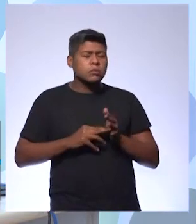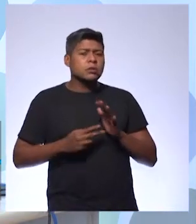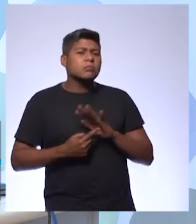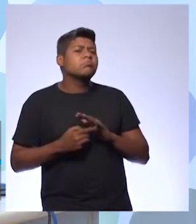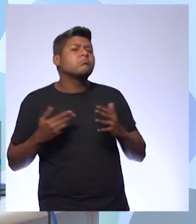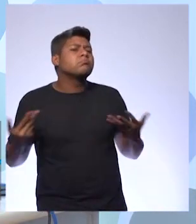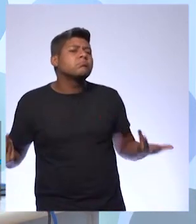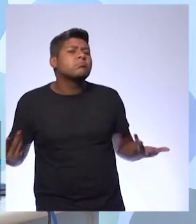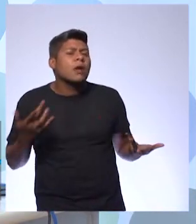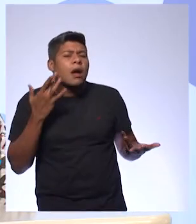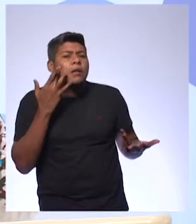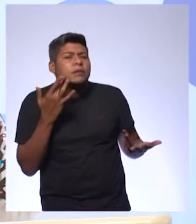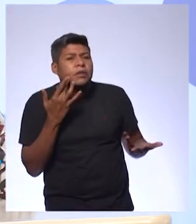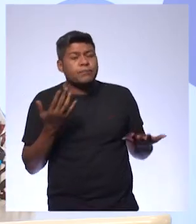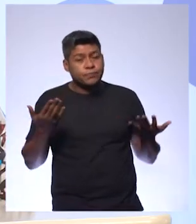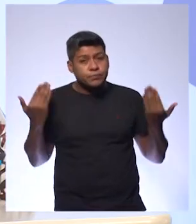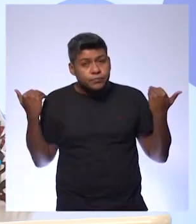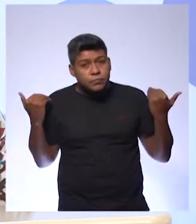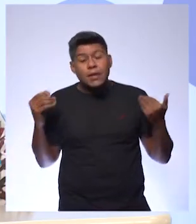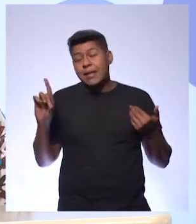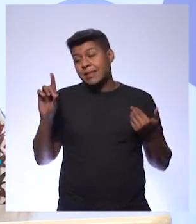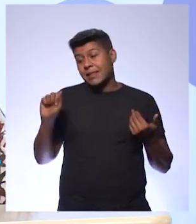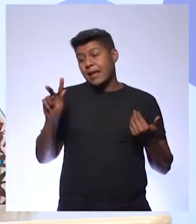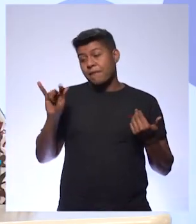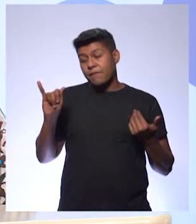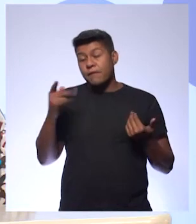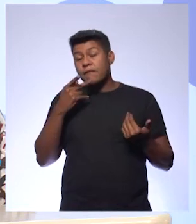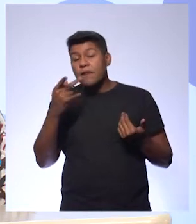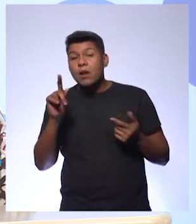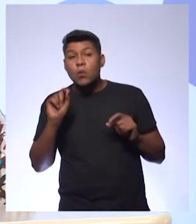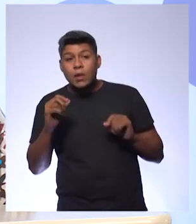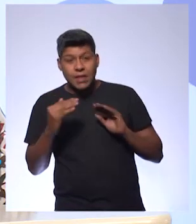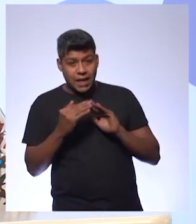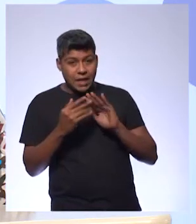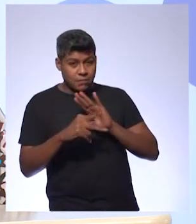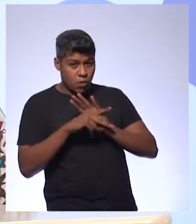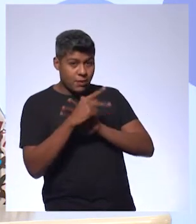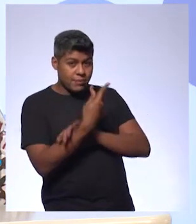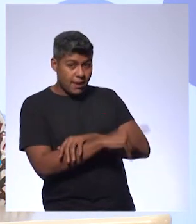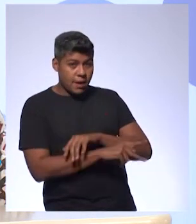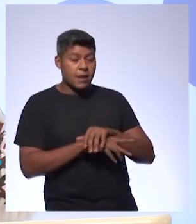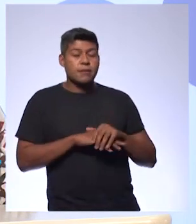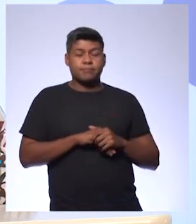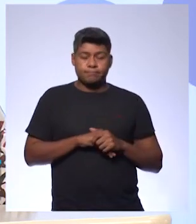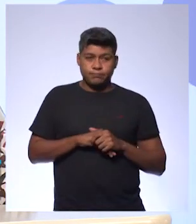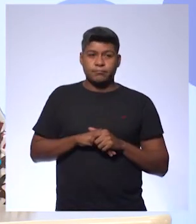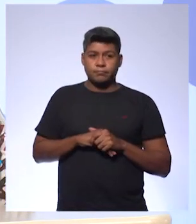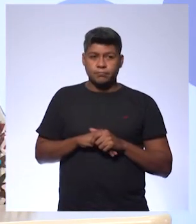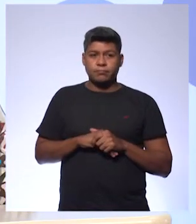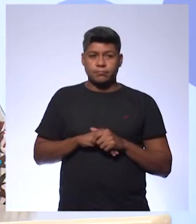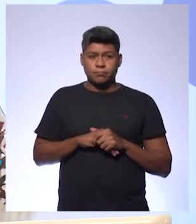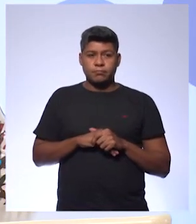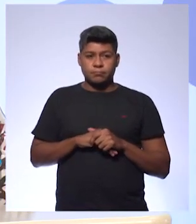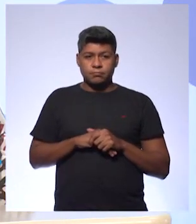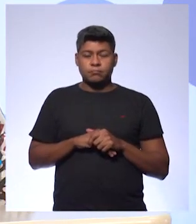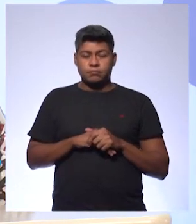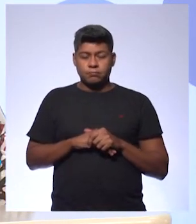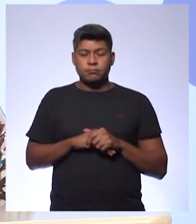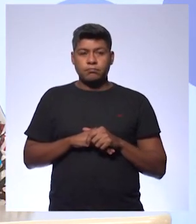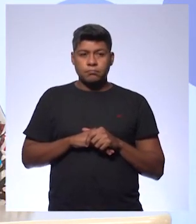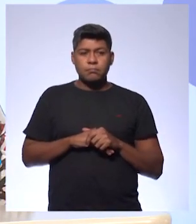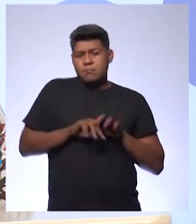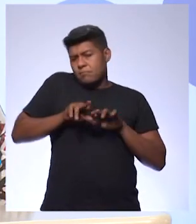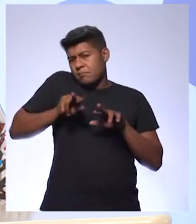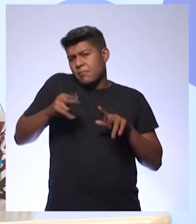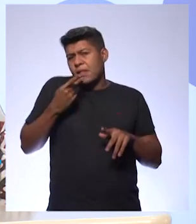a ideia? Vamos lá. O Davi colocou, porque tem a ver com a casa dele. Hum. Ahn,